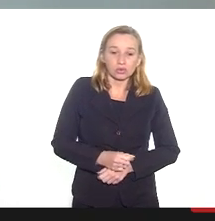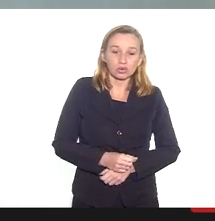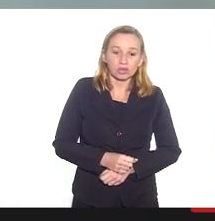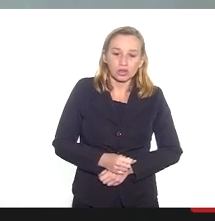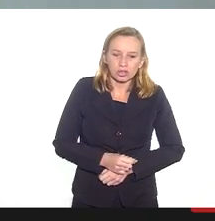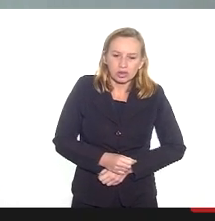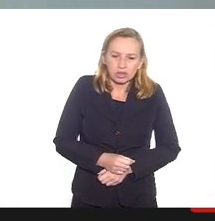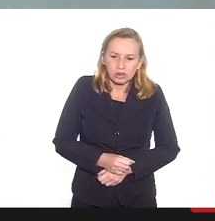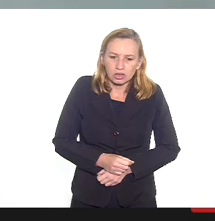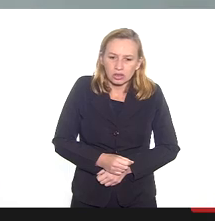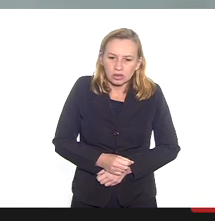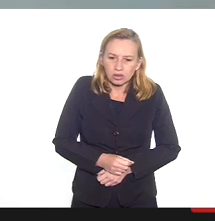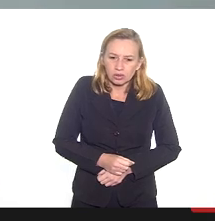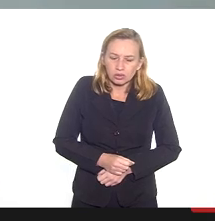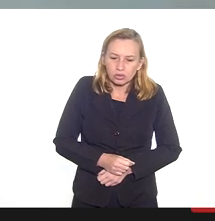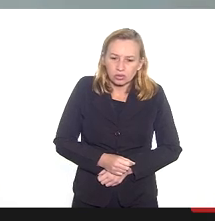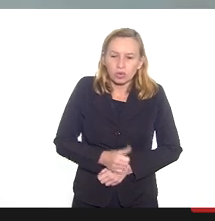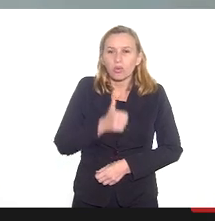estupro de uma menina